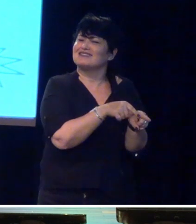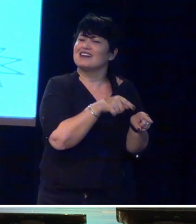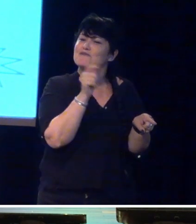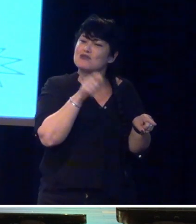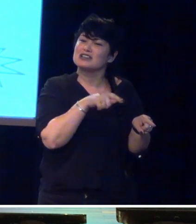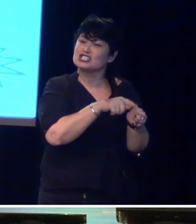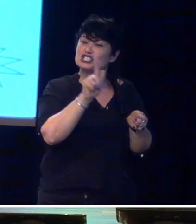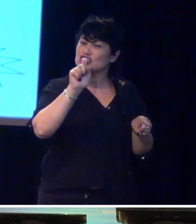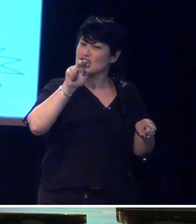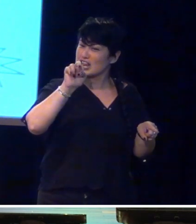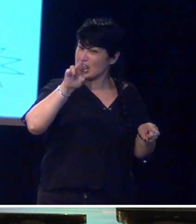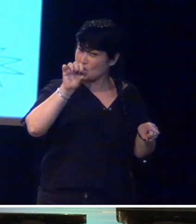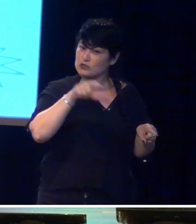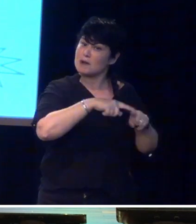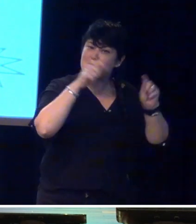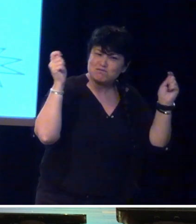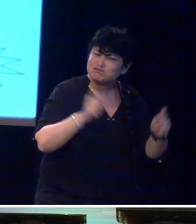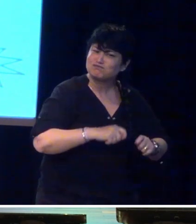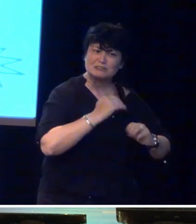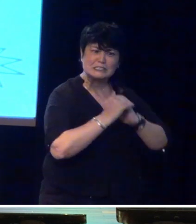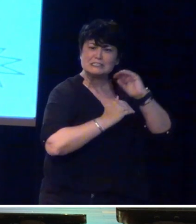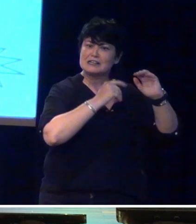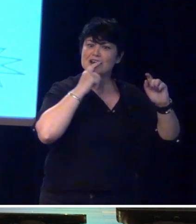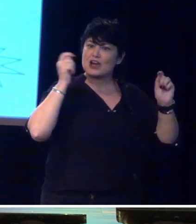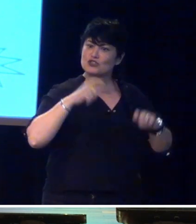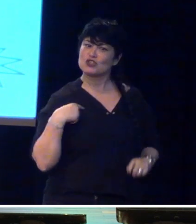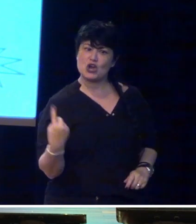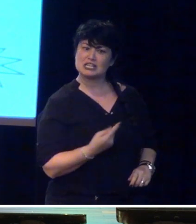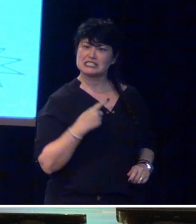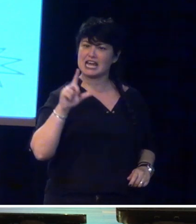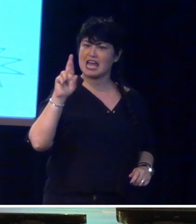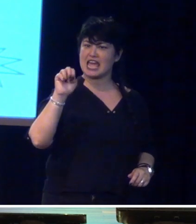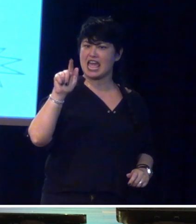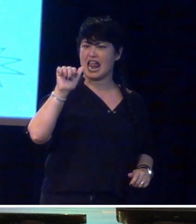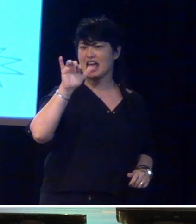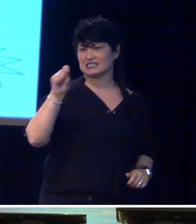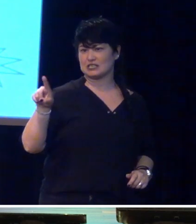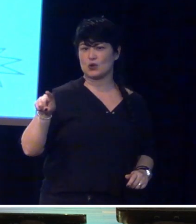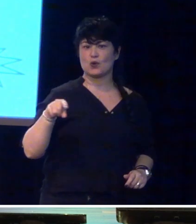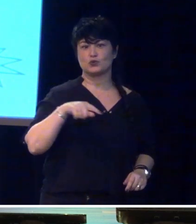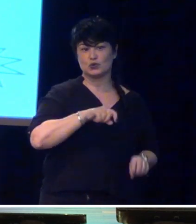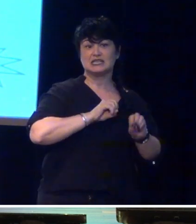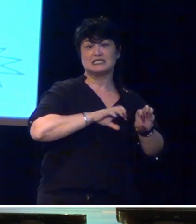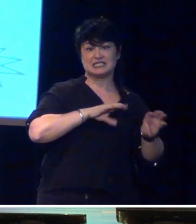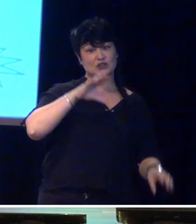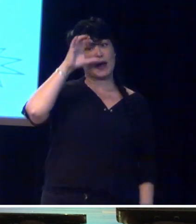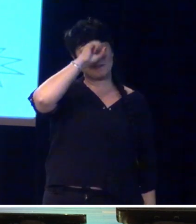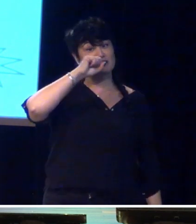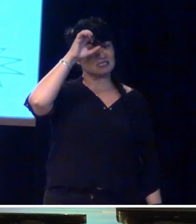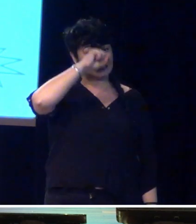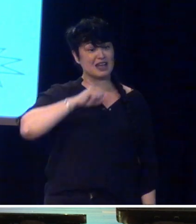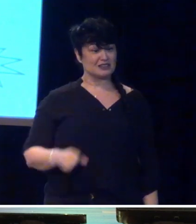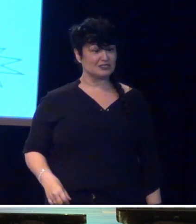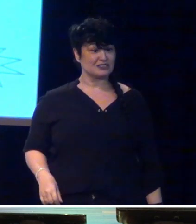Esses gêneros podem potencializar a nossa relação de ensino-aprendizagem,